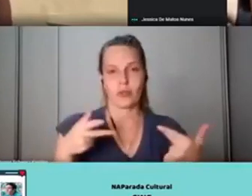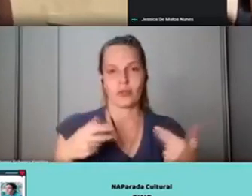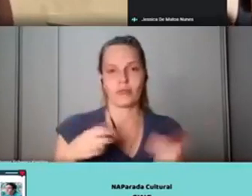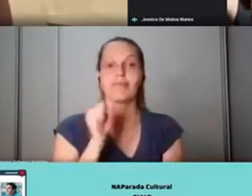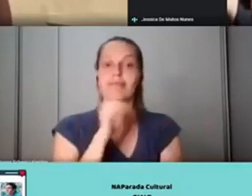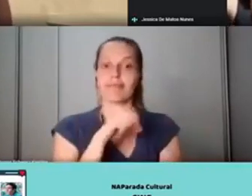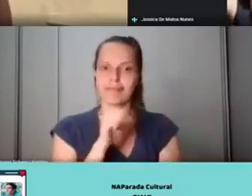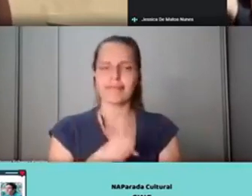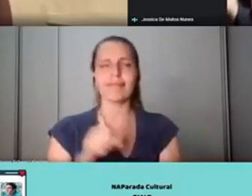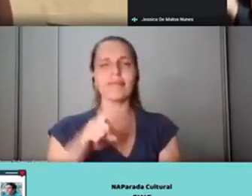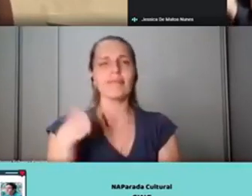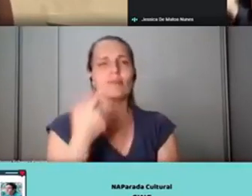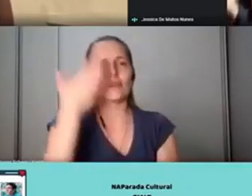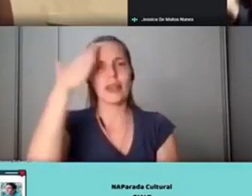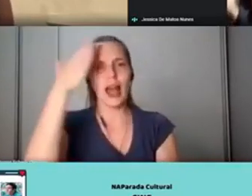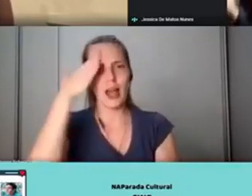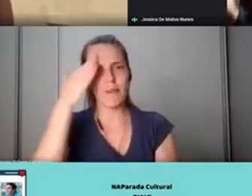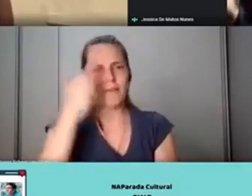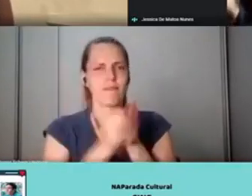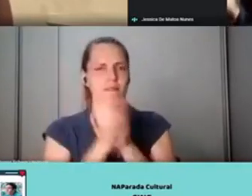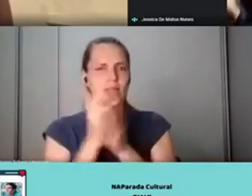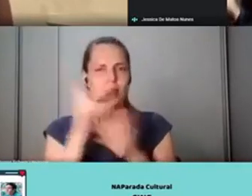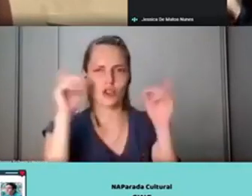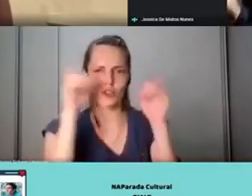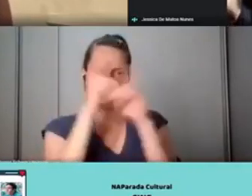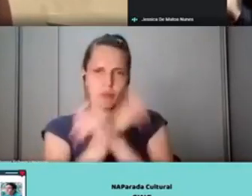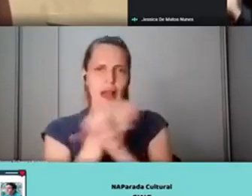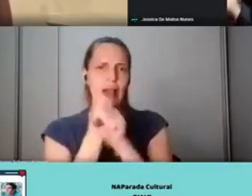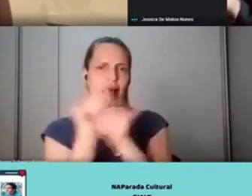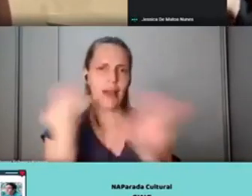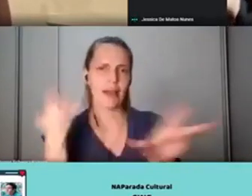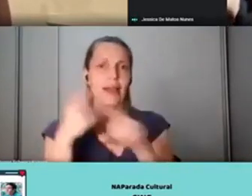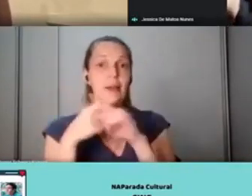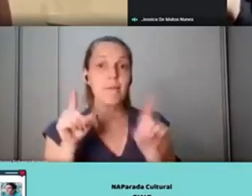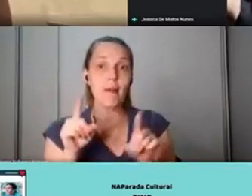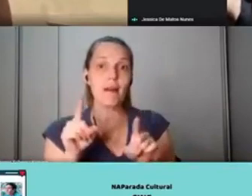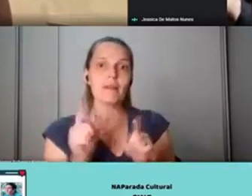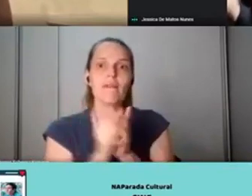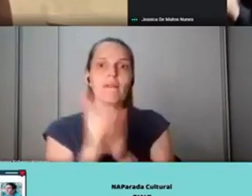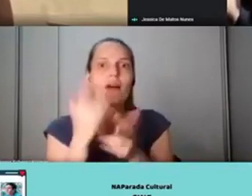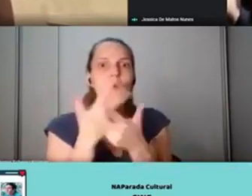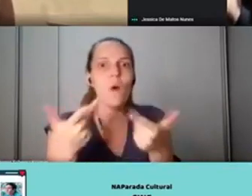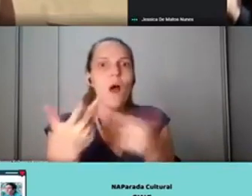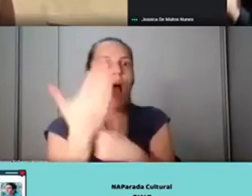dificuldades são oriundas desse formato, mas também muita coisa facilita, né?